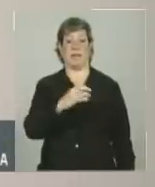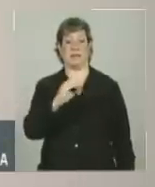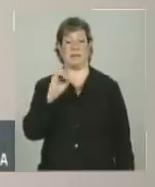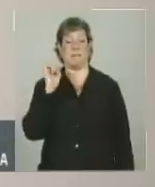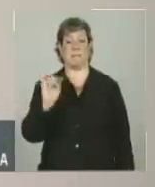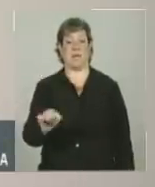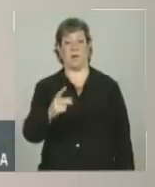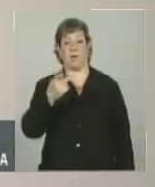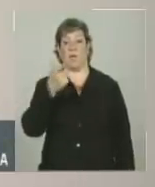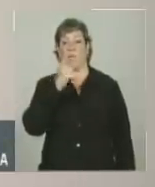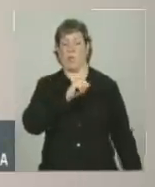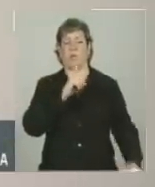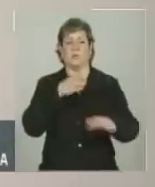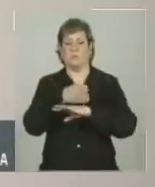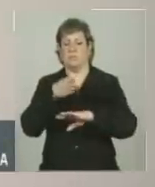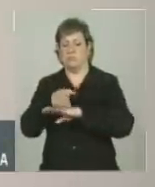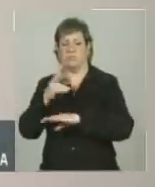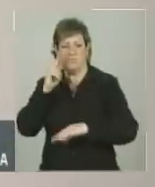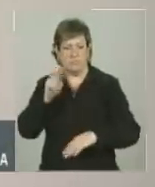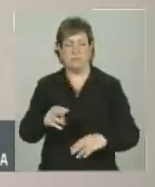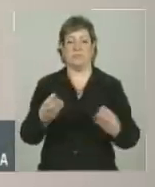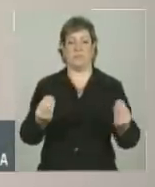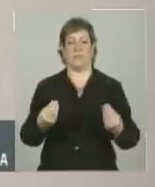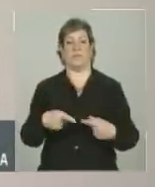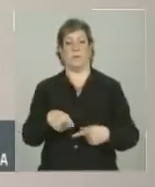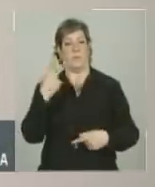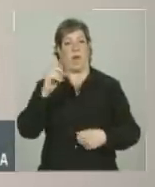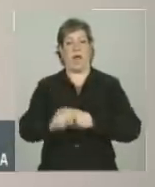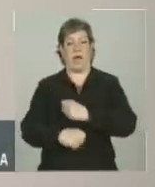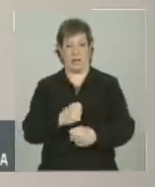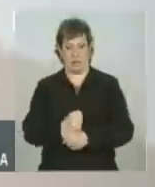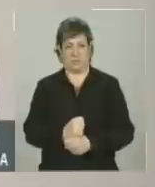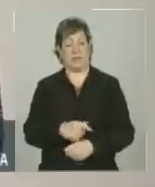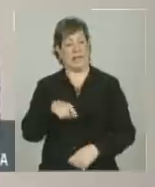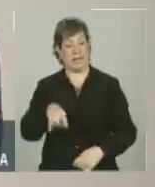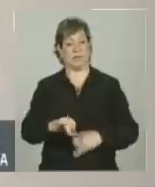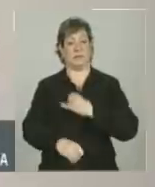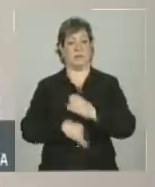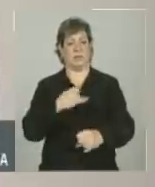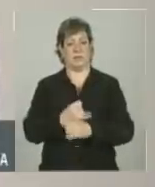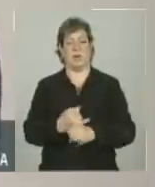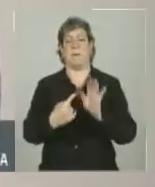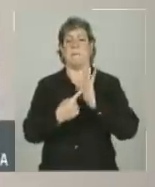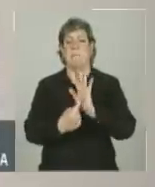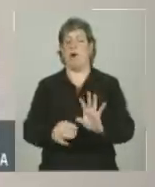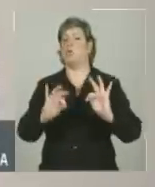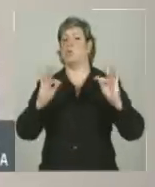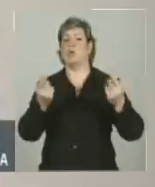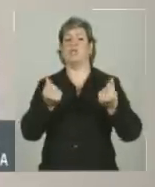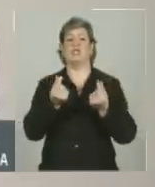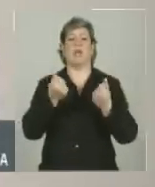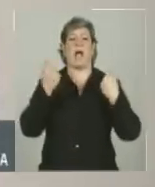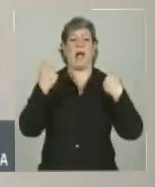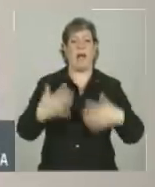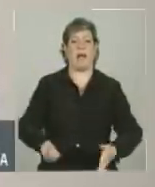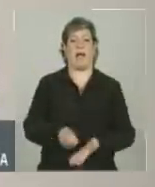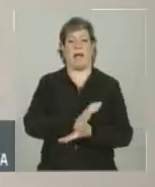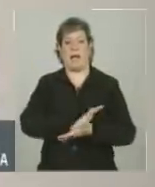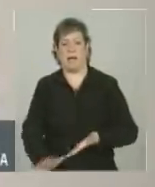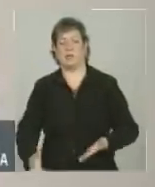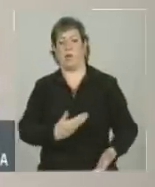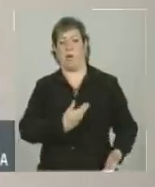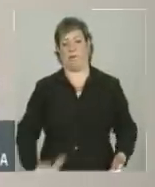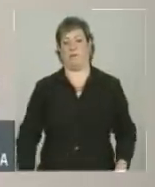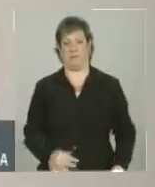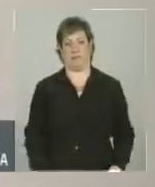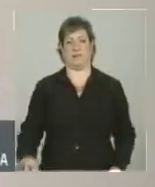mil acessos no ano. O portal divulga todas as despesas do governo federal, em base